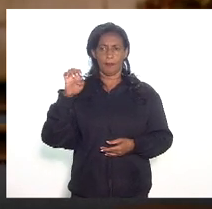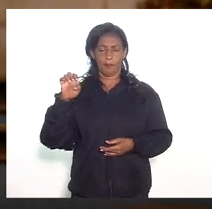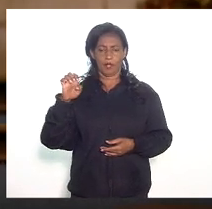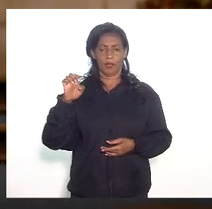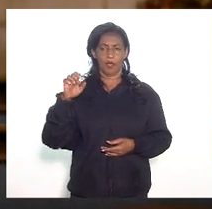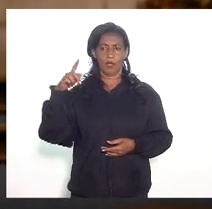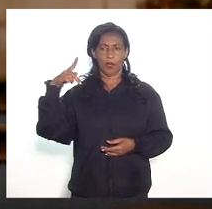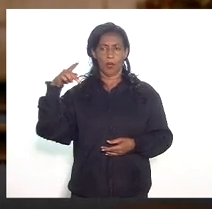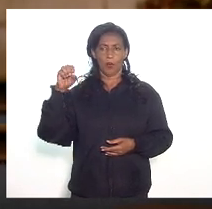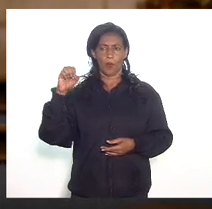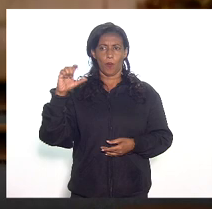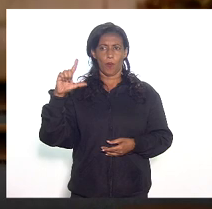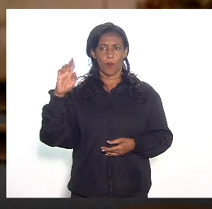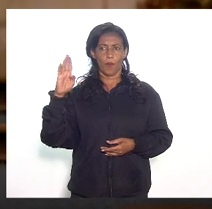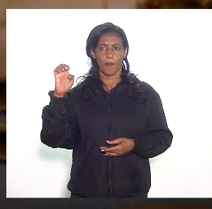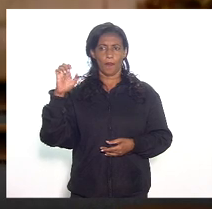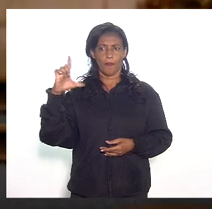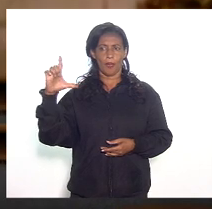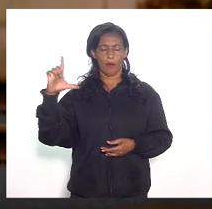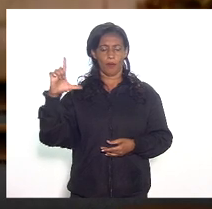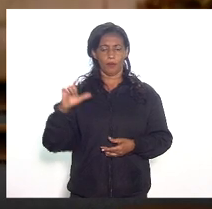deputado Felipe Poubel